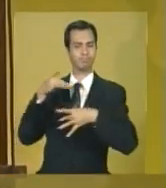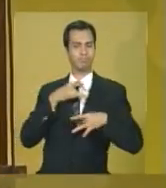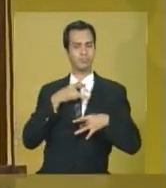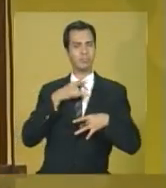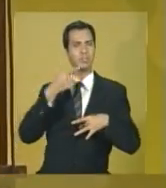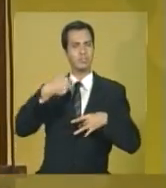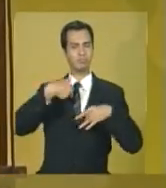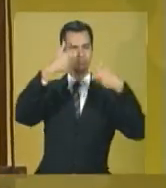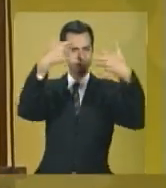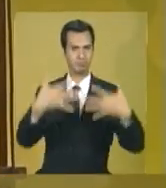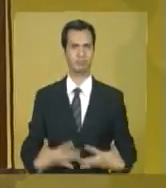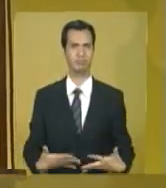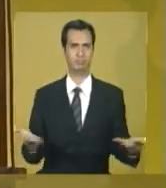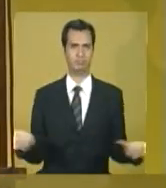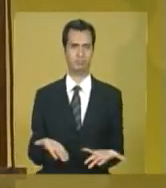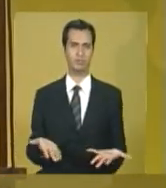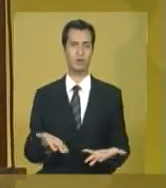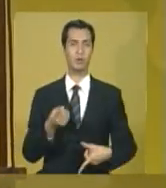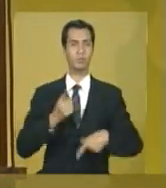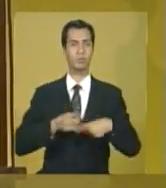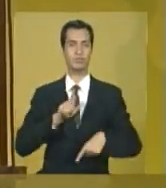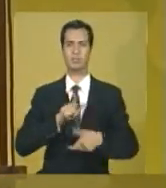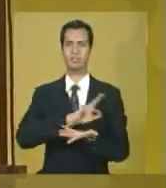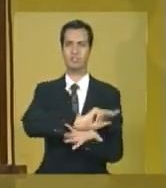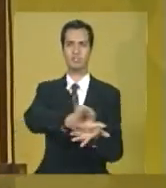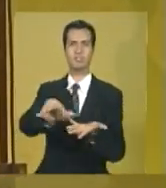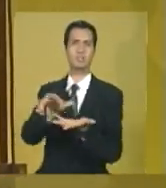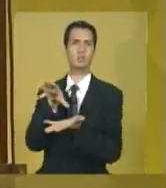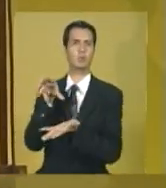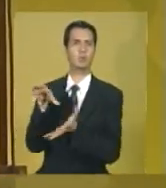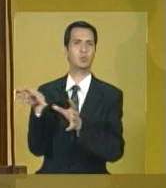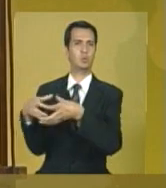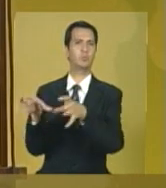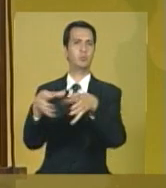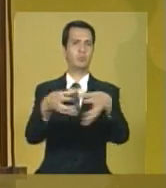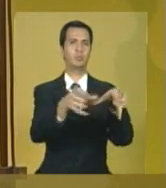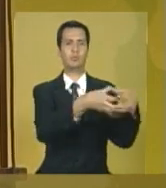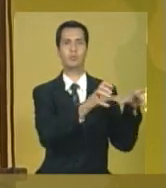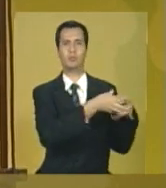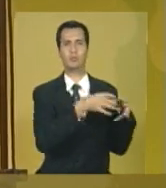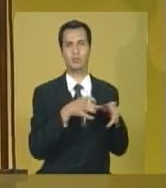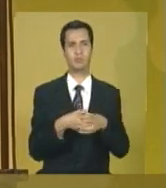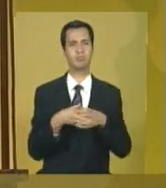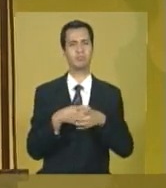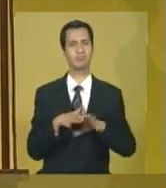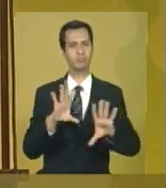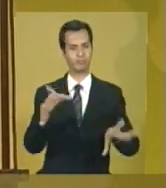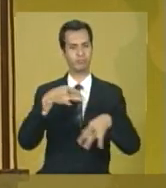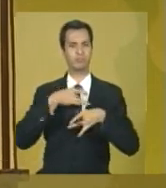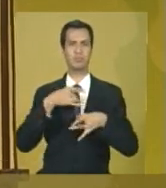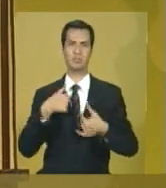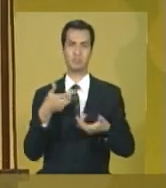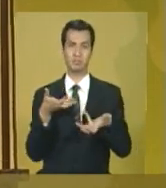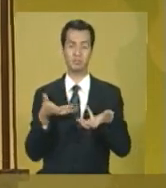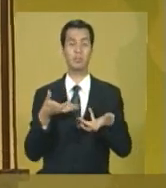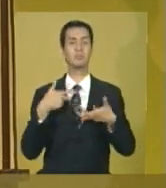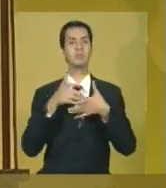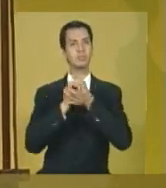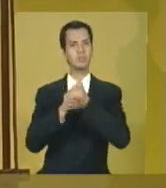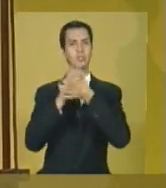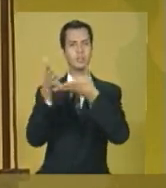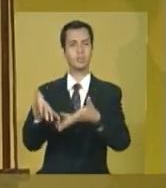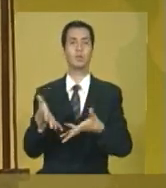a presença de diversos setores aqui. Quero saudar o movimento social e